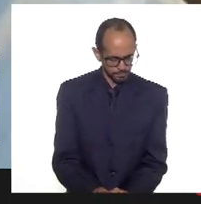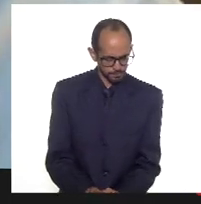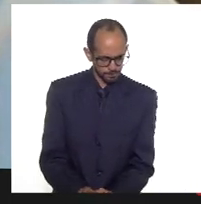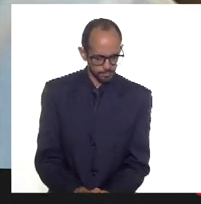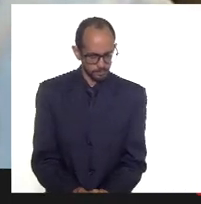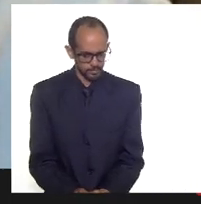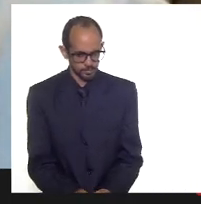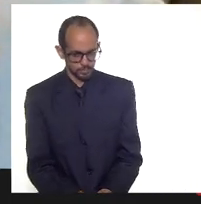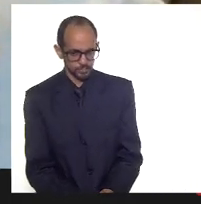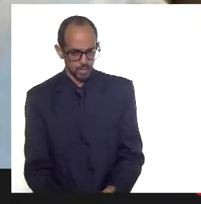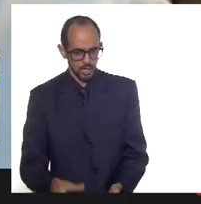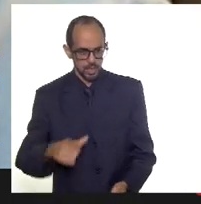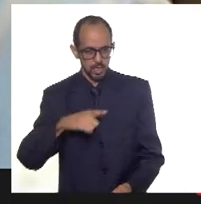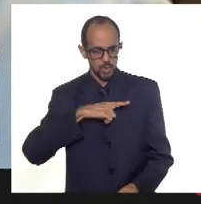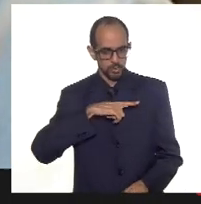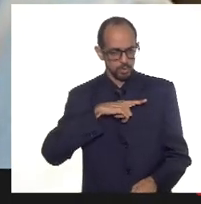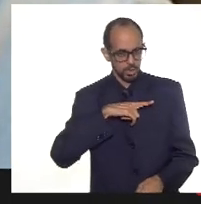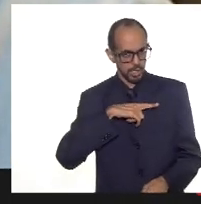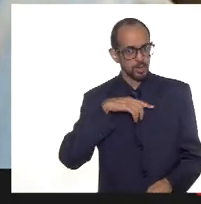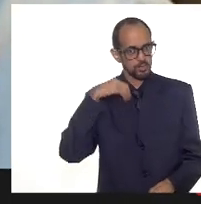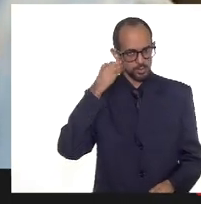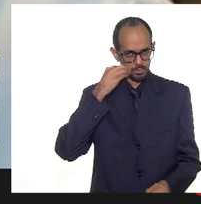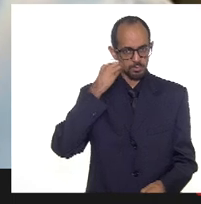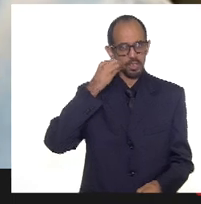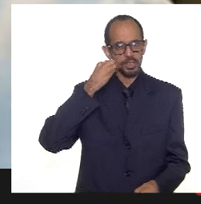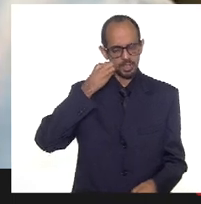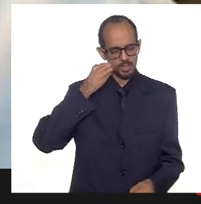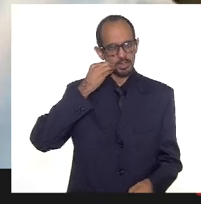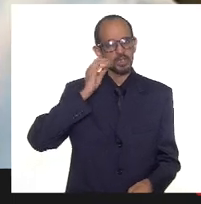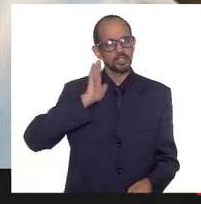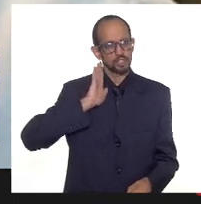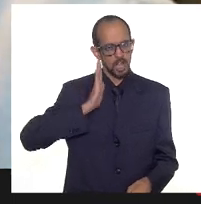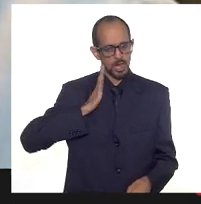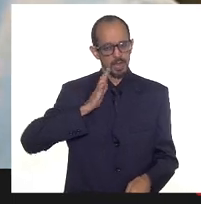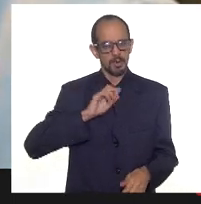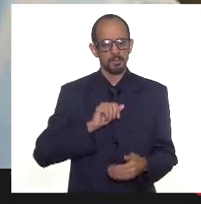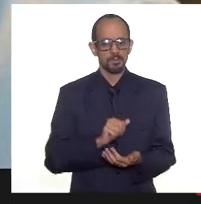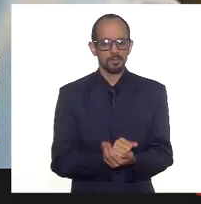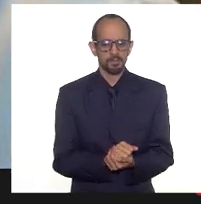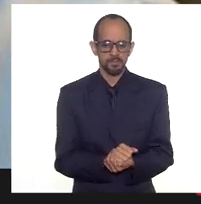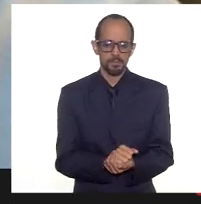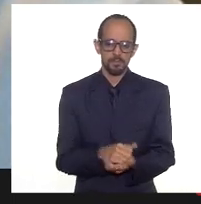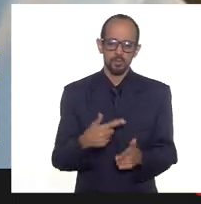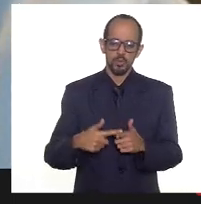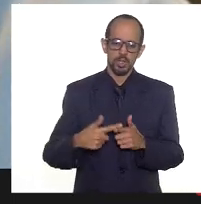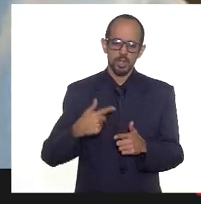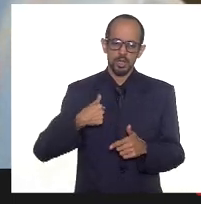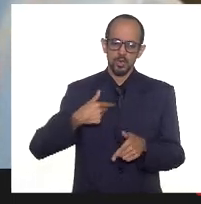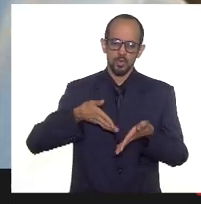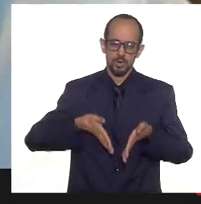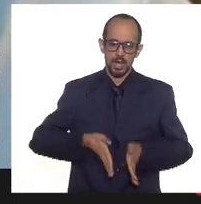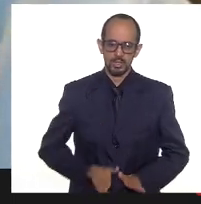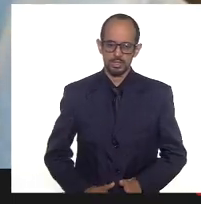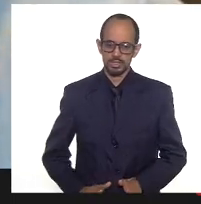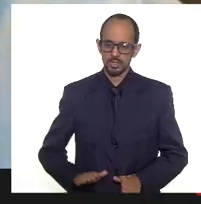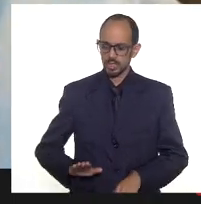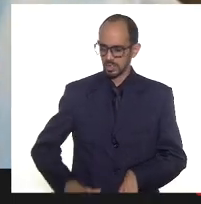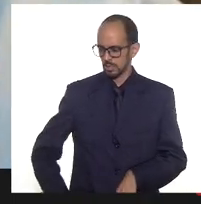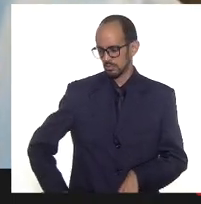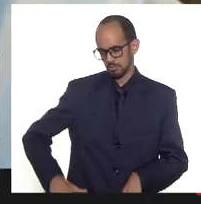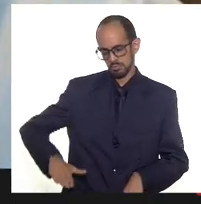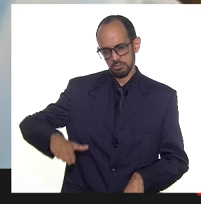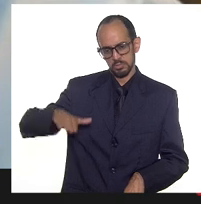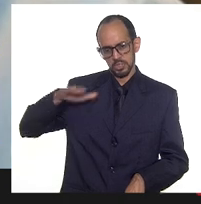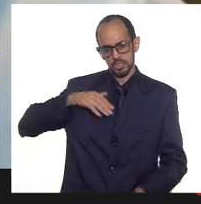tenho alguma experiência nessa área, né? Ter sido nascido, criado, né? Minha avó era chefe